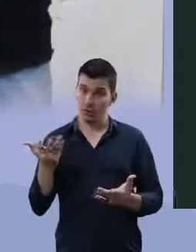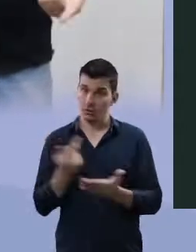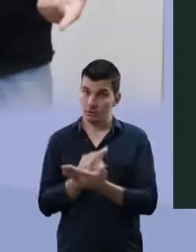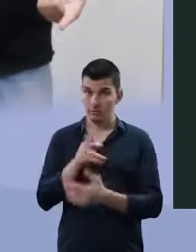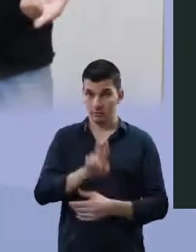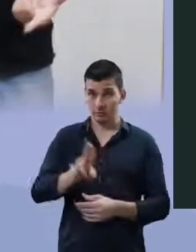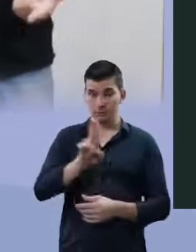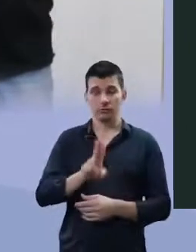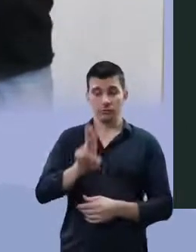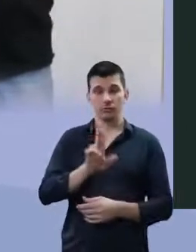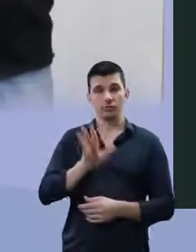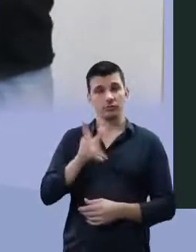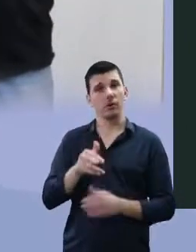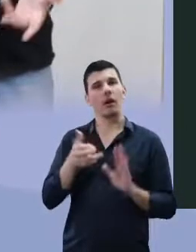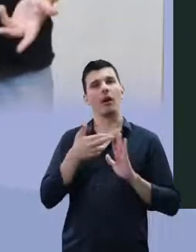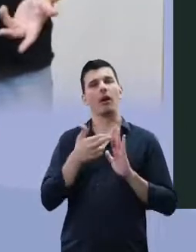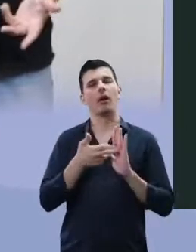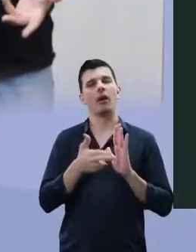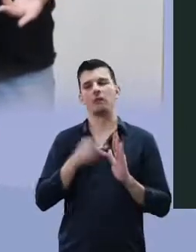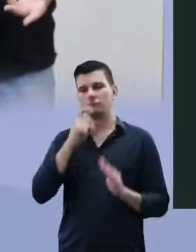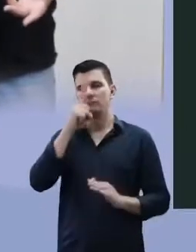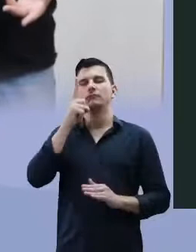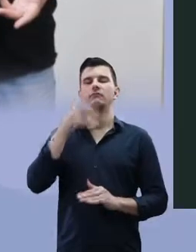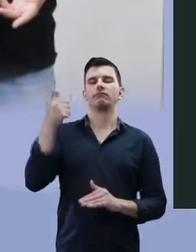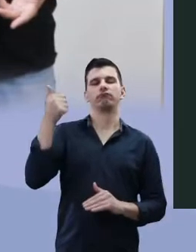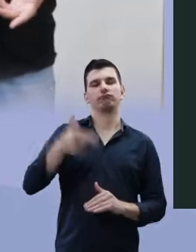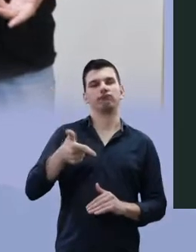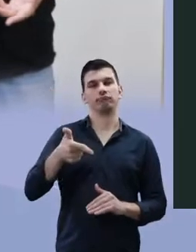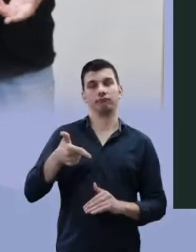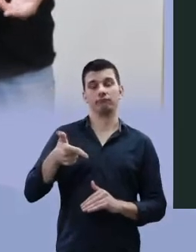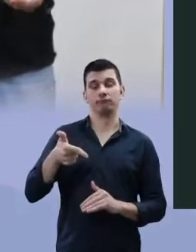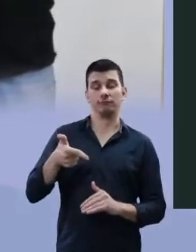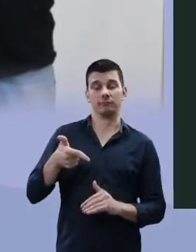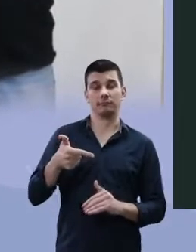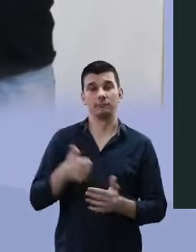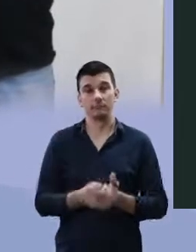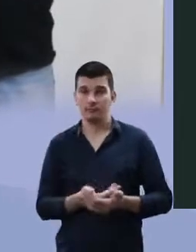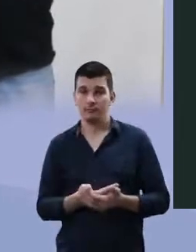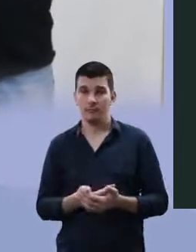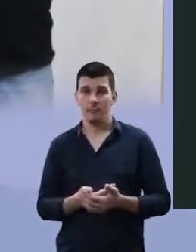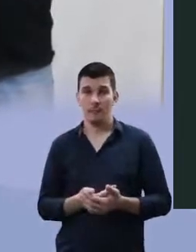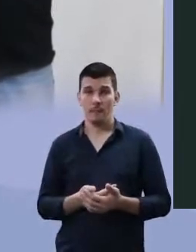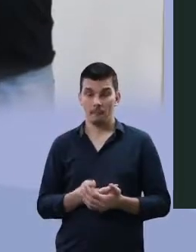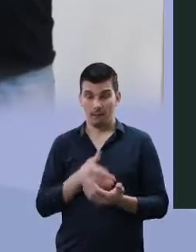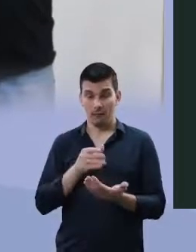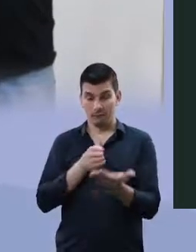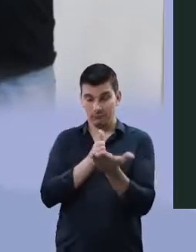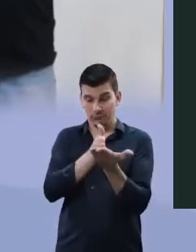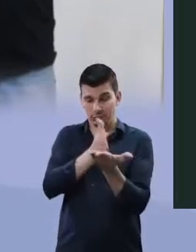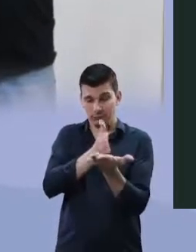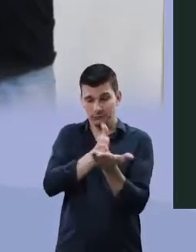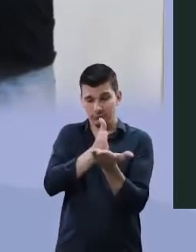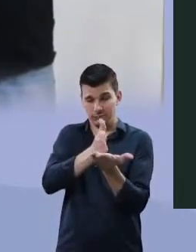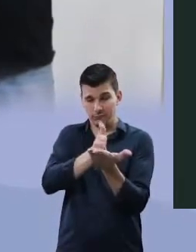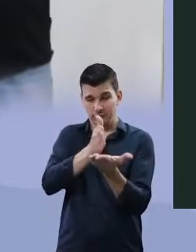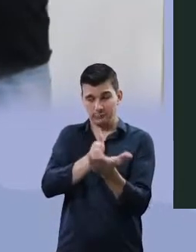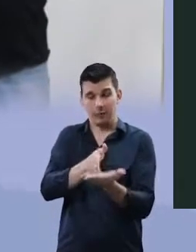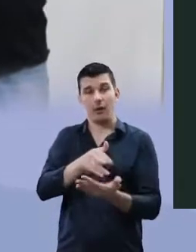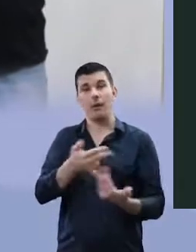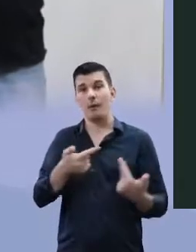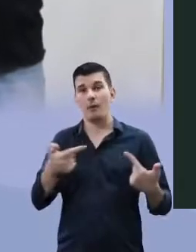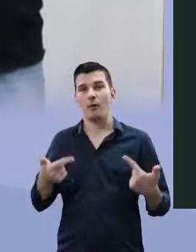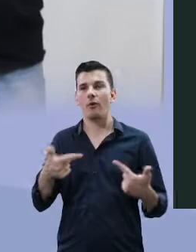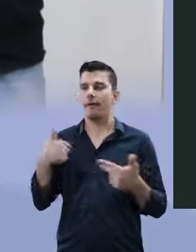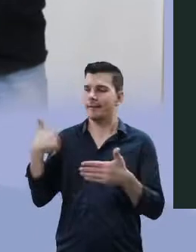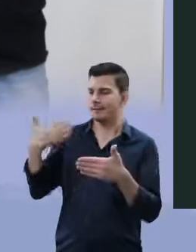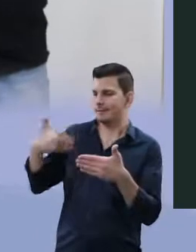foi aplicado antes, já foi utilizado antes como um argumento de superioridade, né? Então, assim, o etnocentrismo